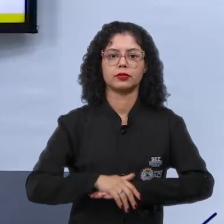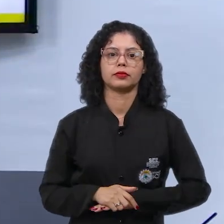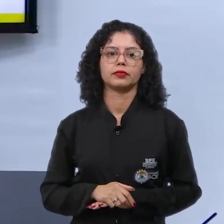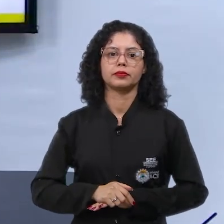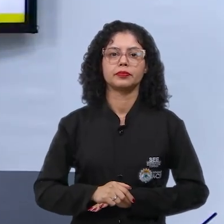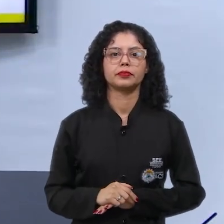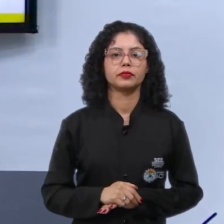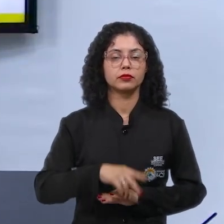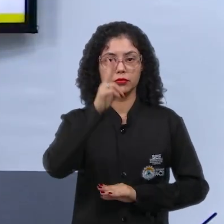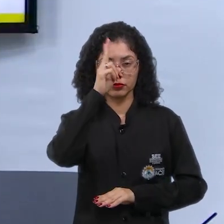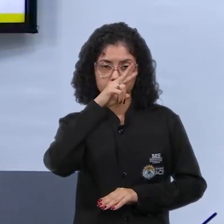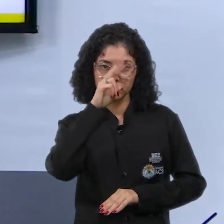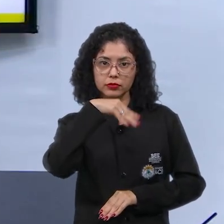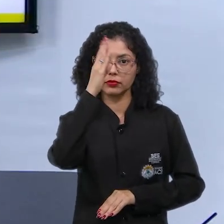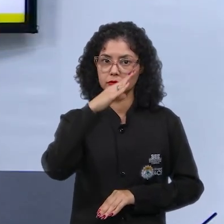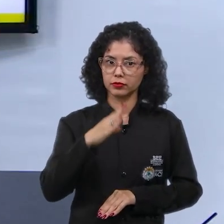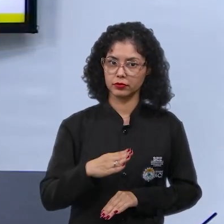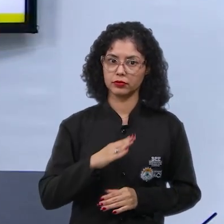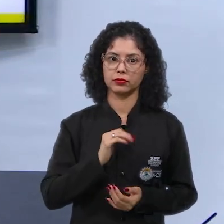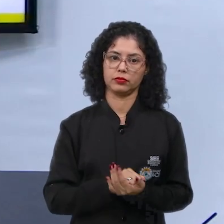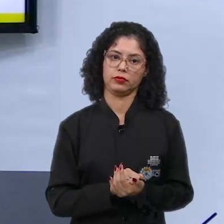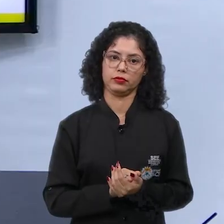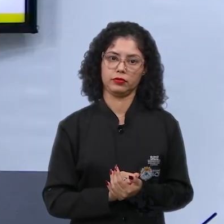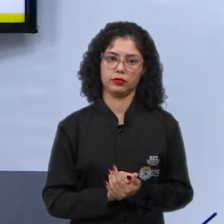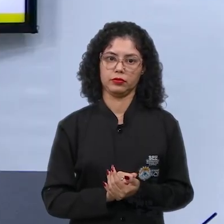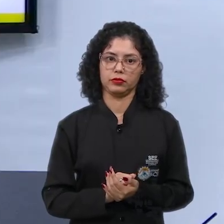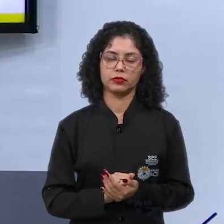importante. Lembrando que o Brasil, ele é